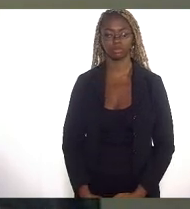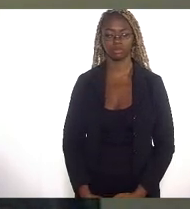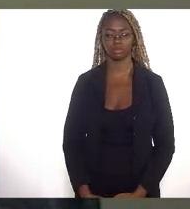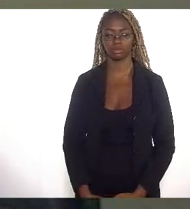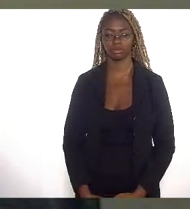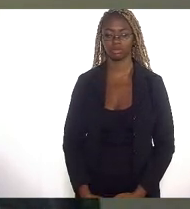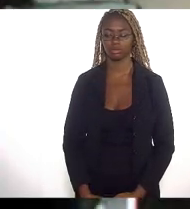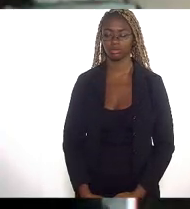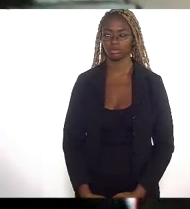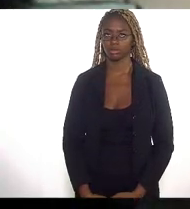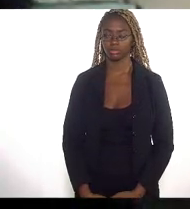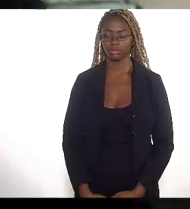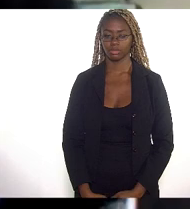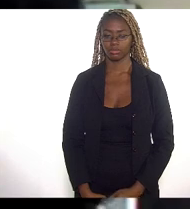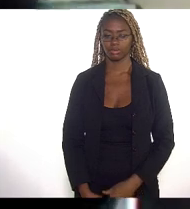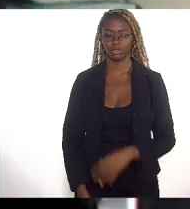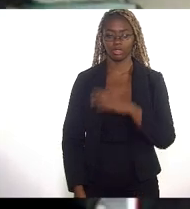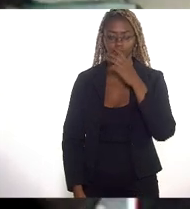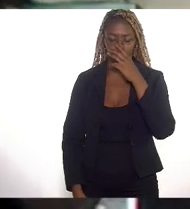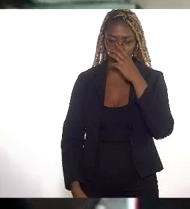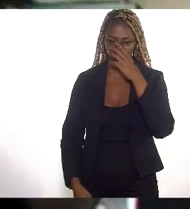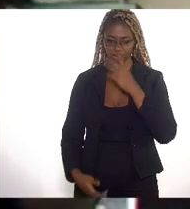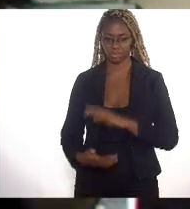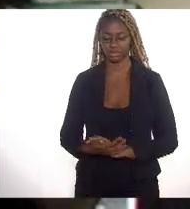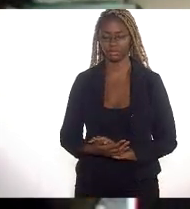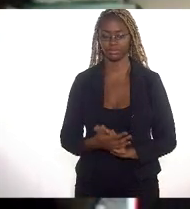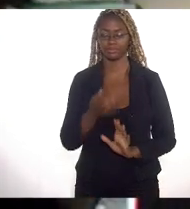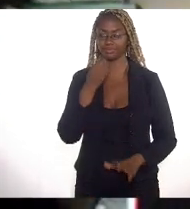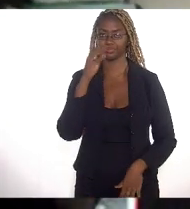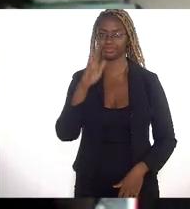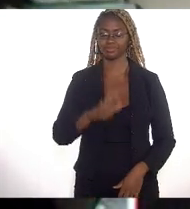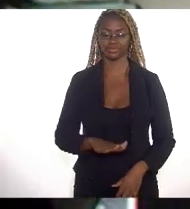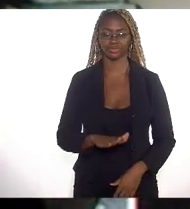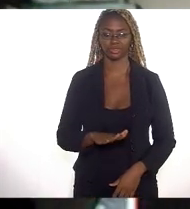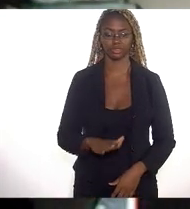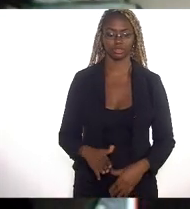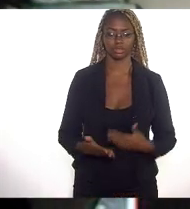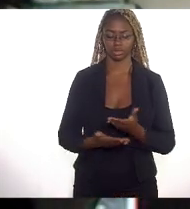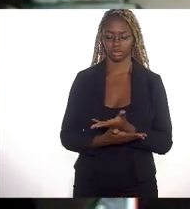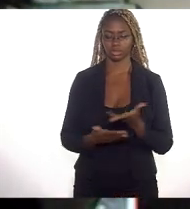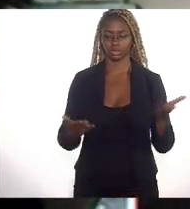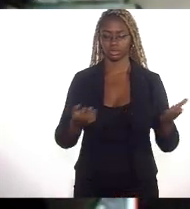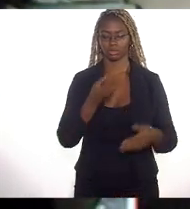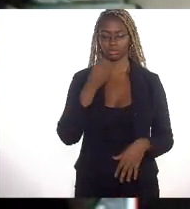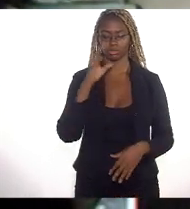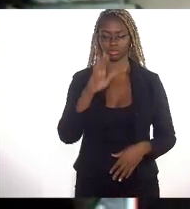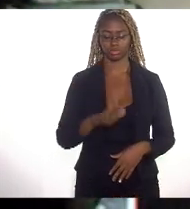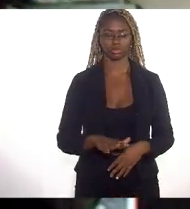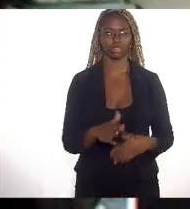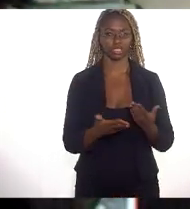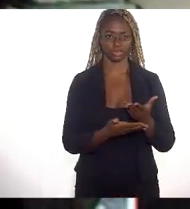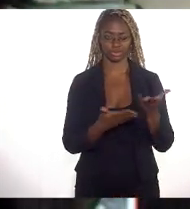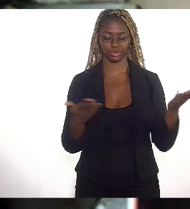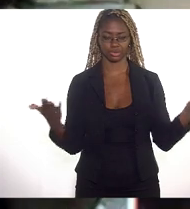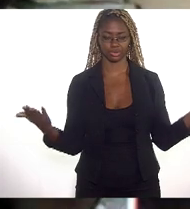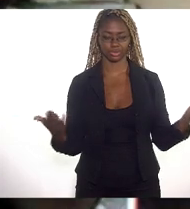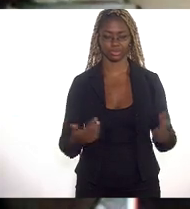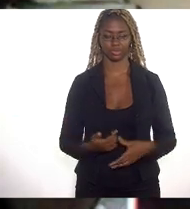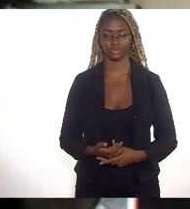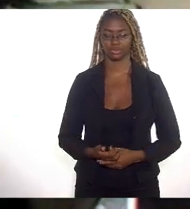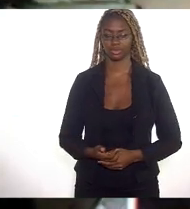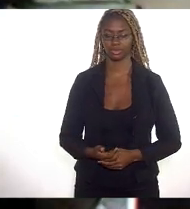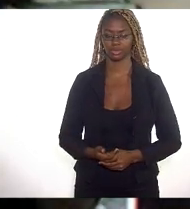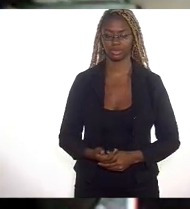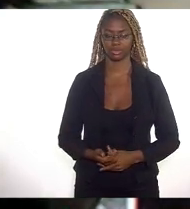Vossa Excelência tem 10 minutos. Obrigado. Boa tarde, deputada Mata Rocha. Boa tarde, deputados e deputadas. Em